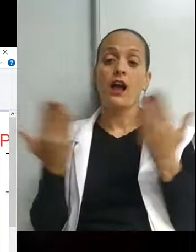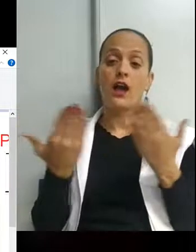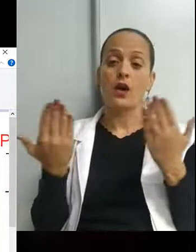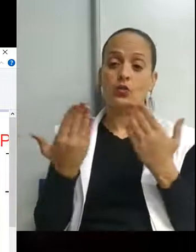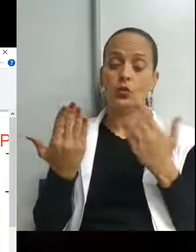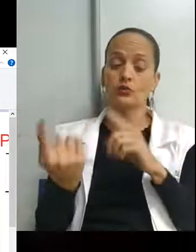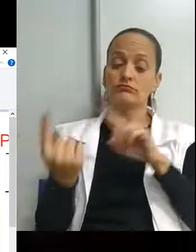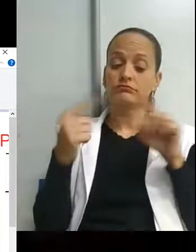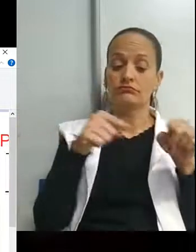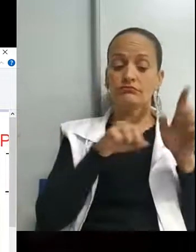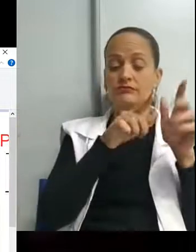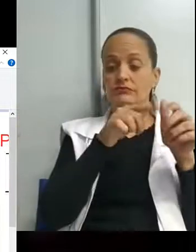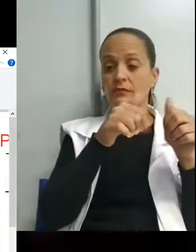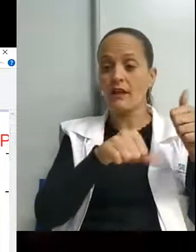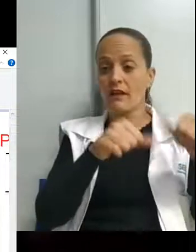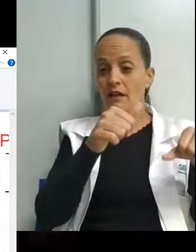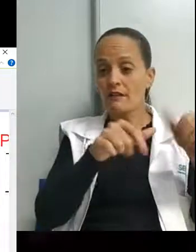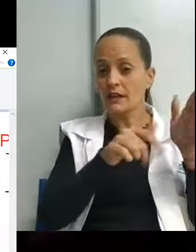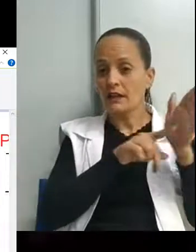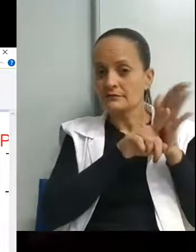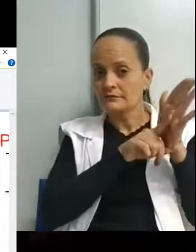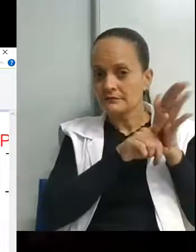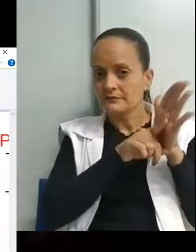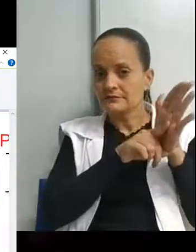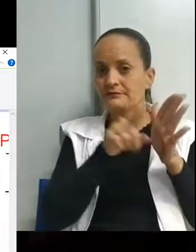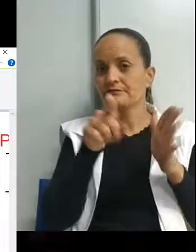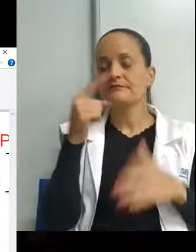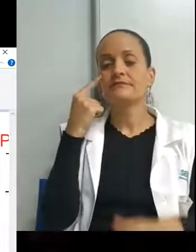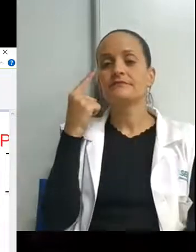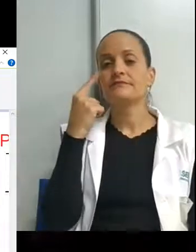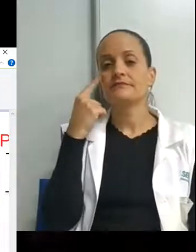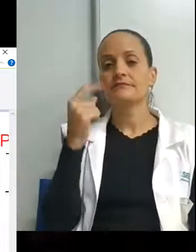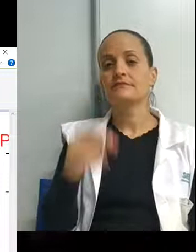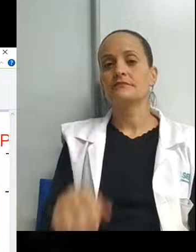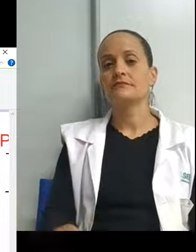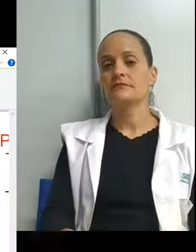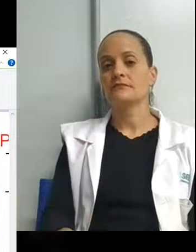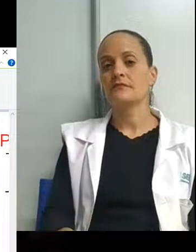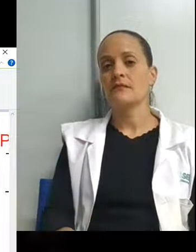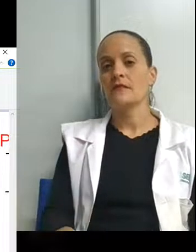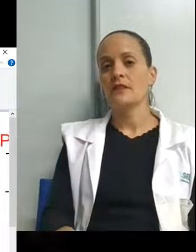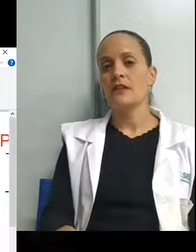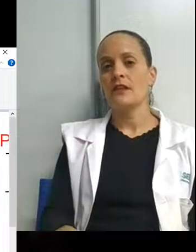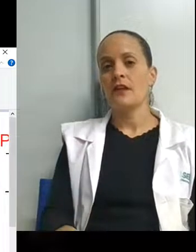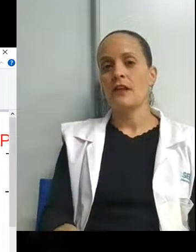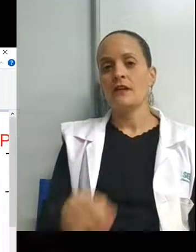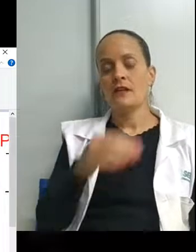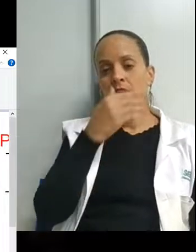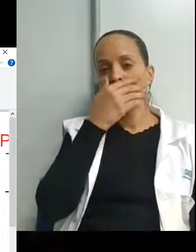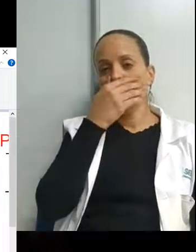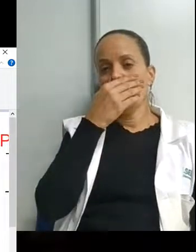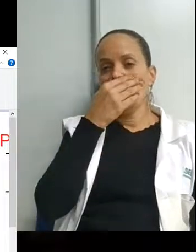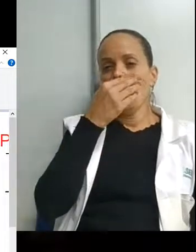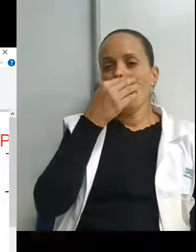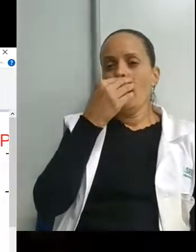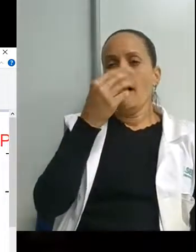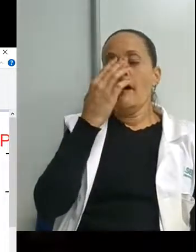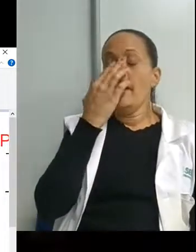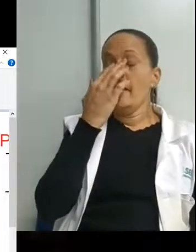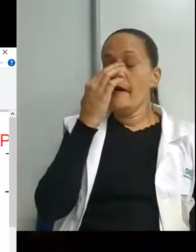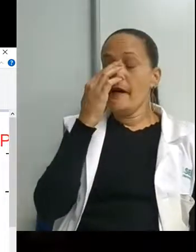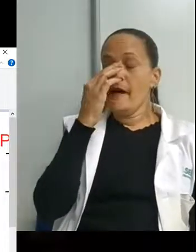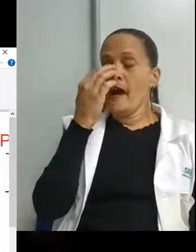analisar? Vou colocar aqui, ó, completar o triângulo, né? Nosso triângulo, isso aqui é o I, né? A fórmula para calcular a corrente é potência dividido